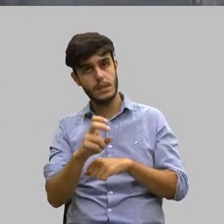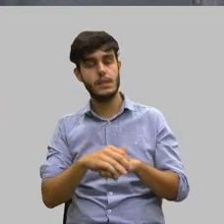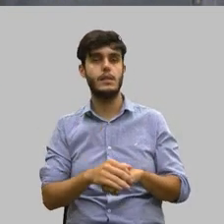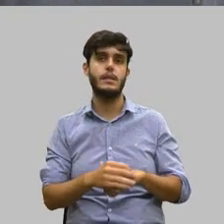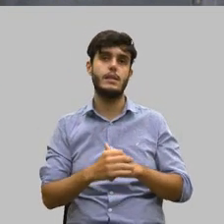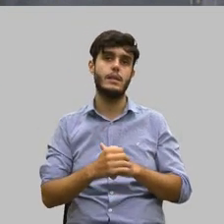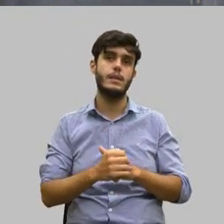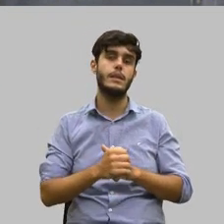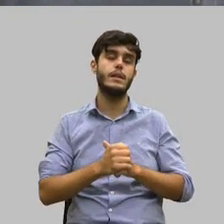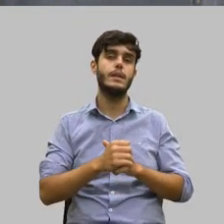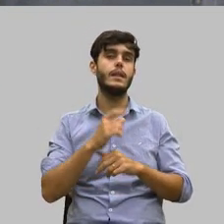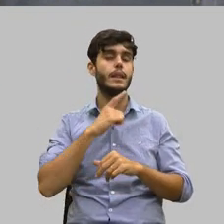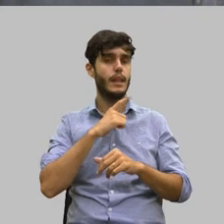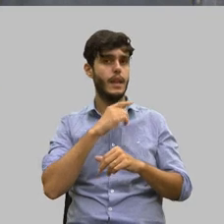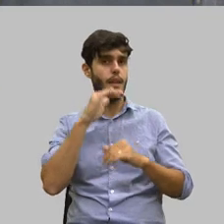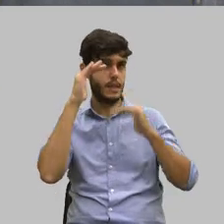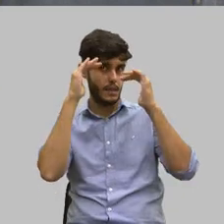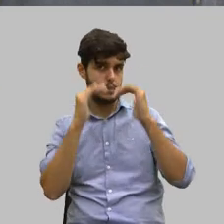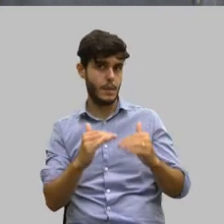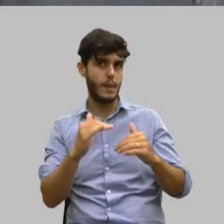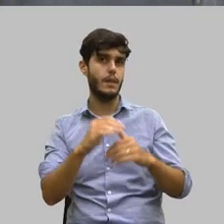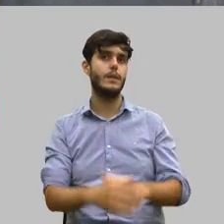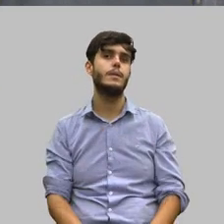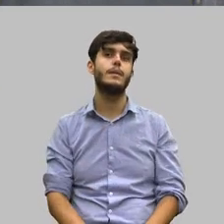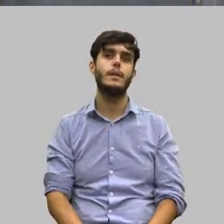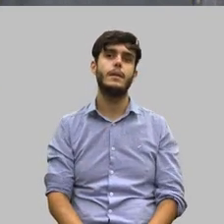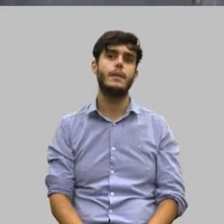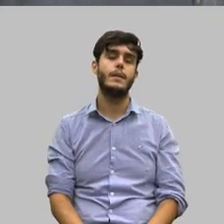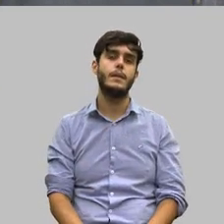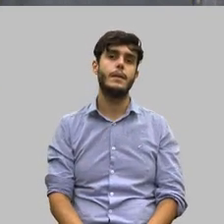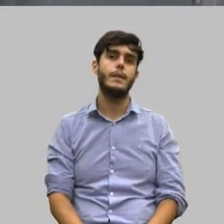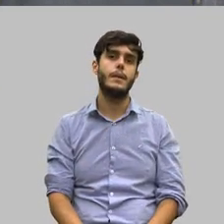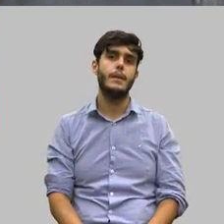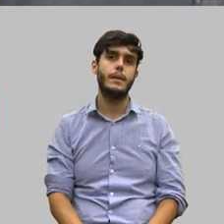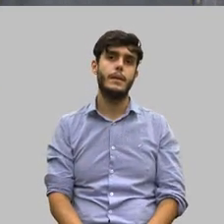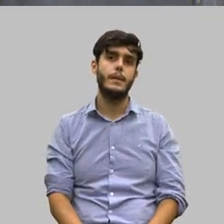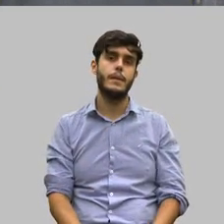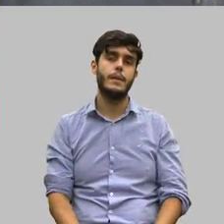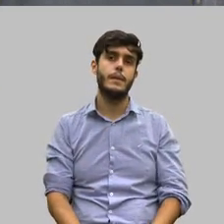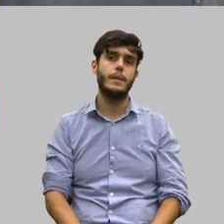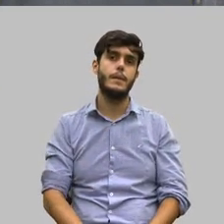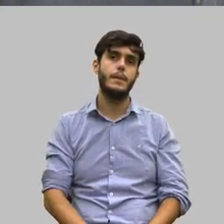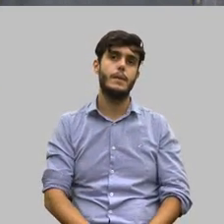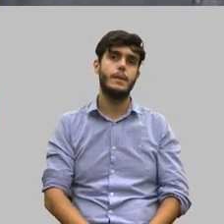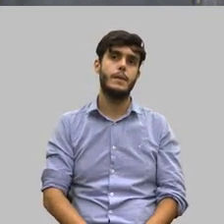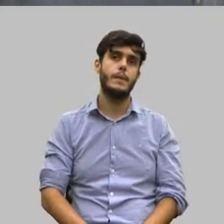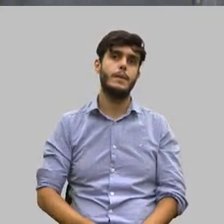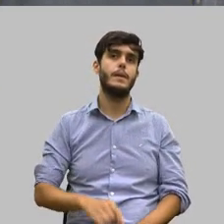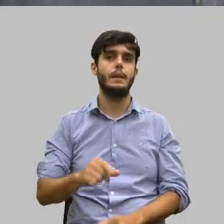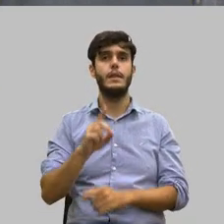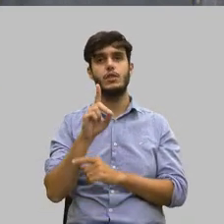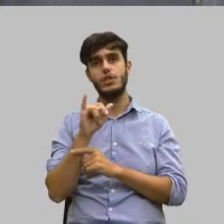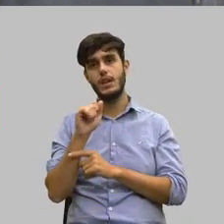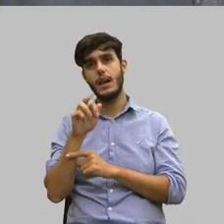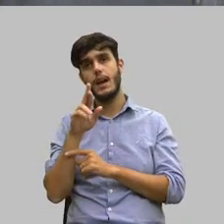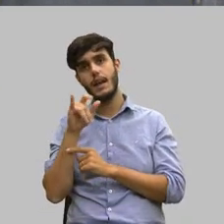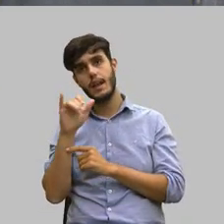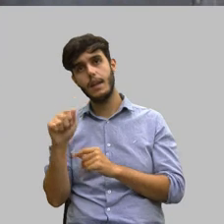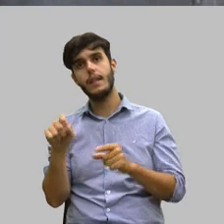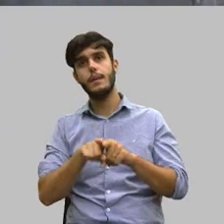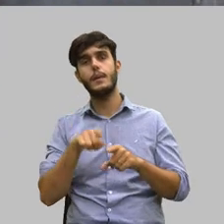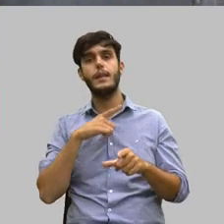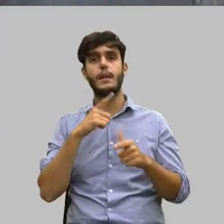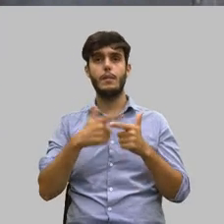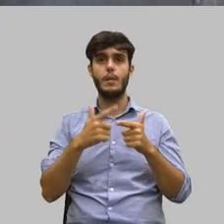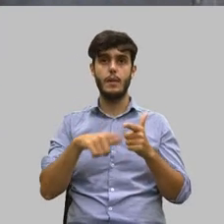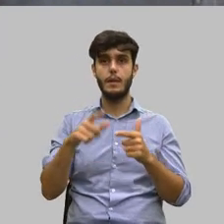respeitada eh e essa questão de diária nós temos algum problema no bombeiro com o